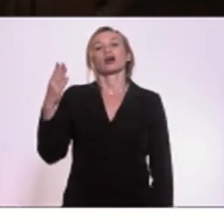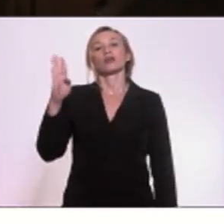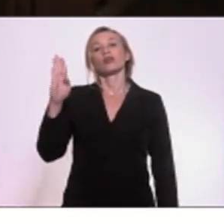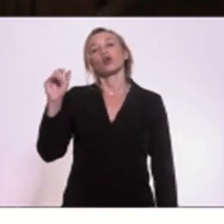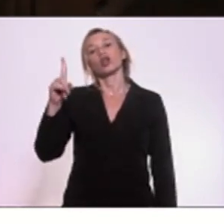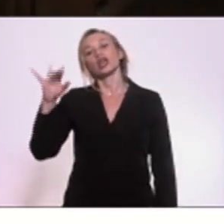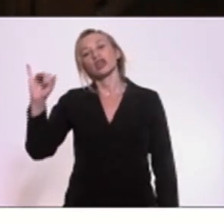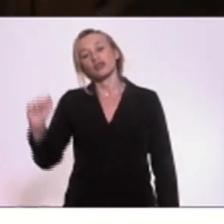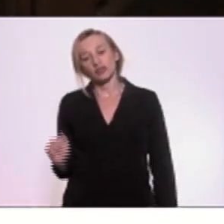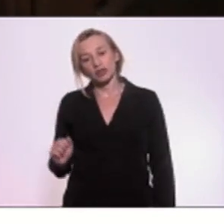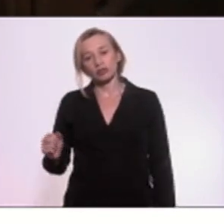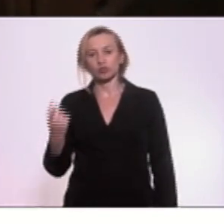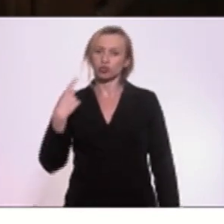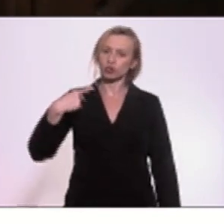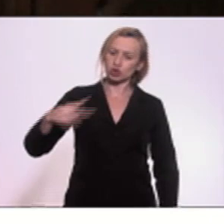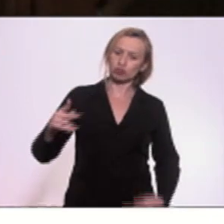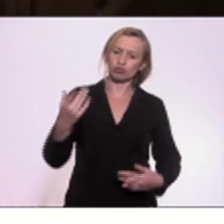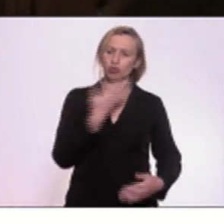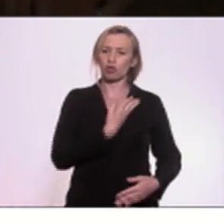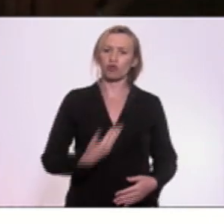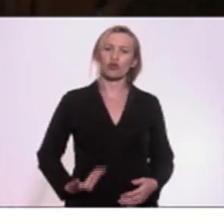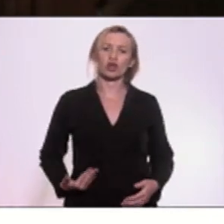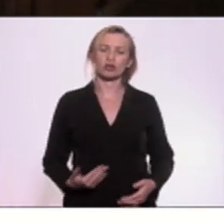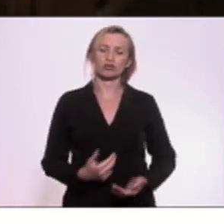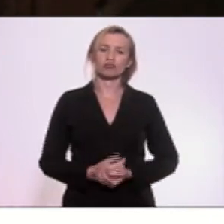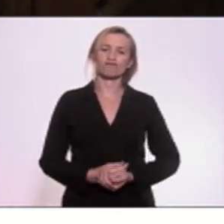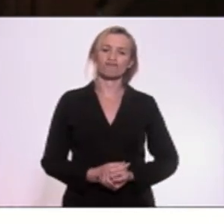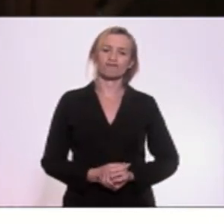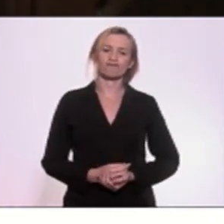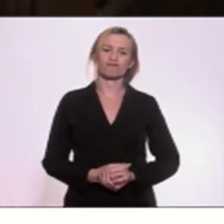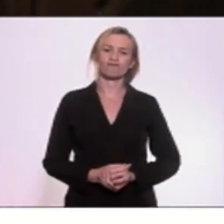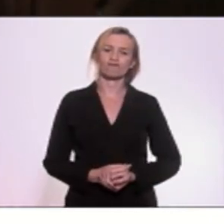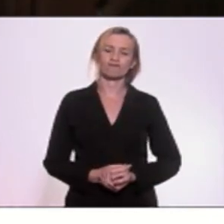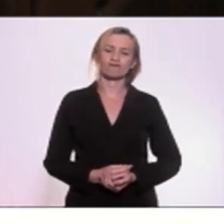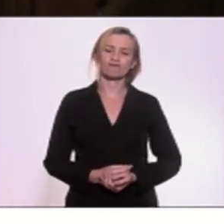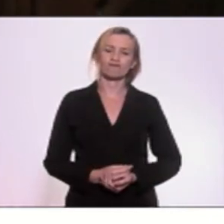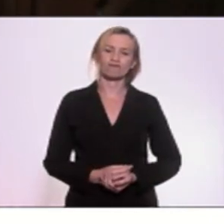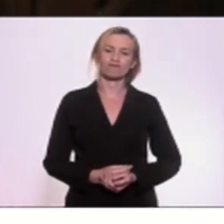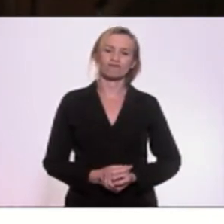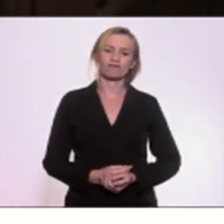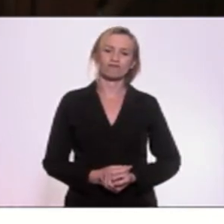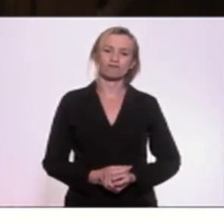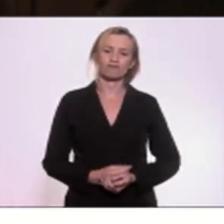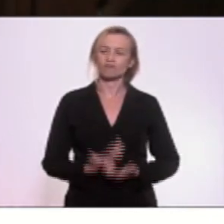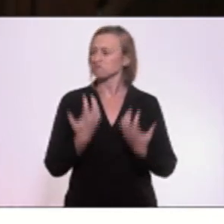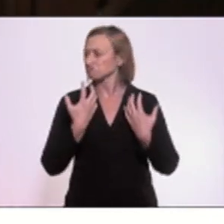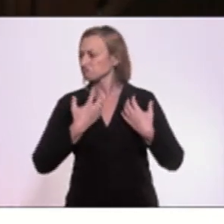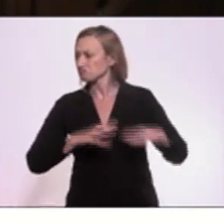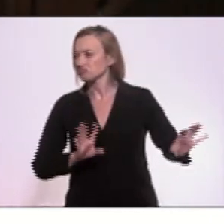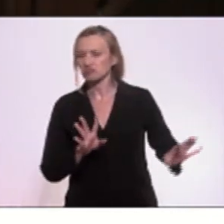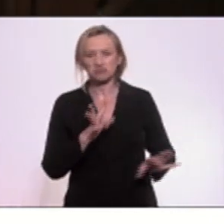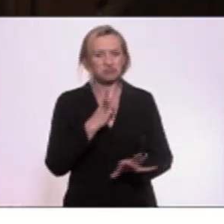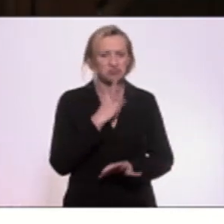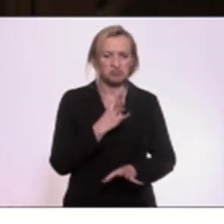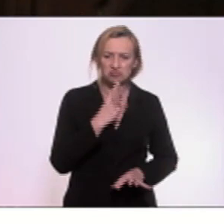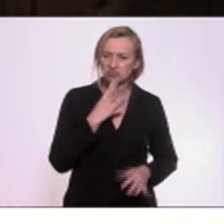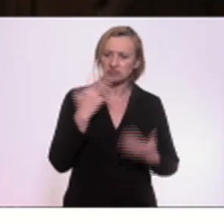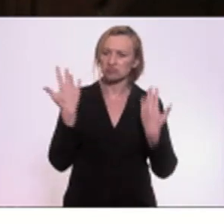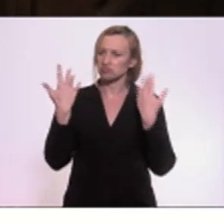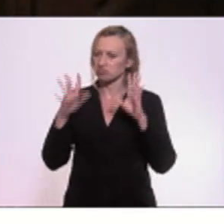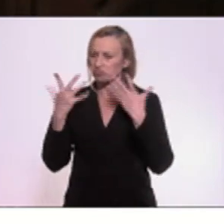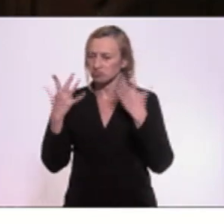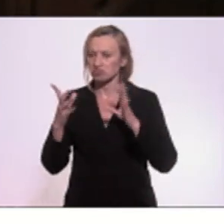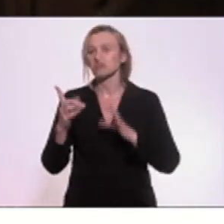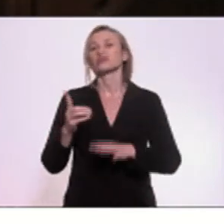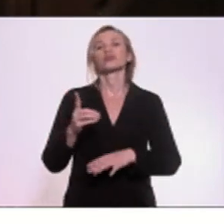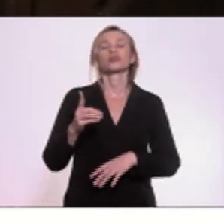se recusa a fazer referência e reconhecimento e cumprimento ao presidente